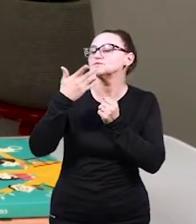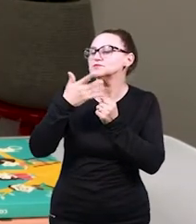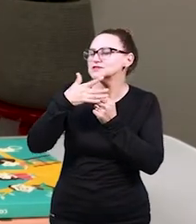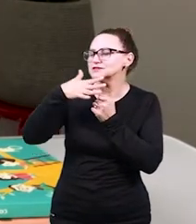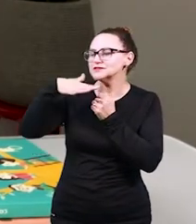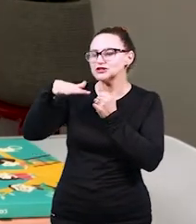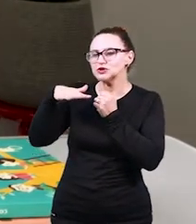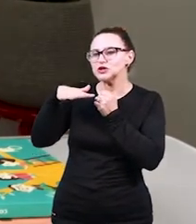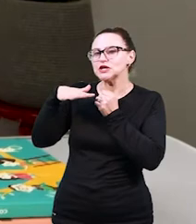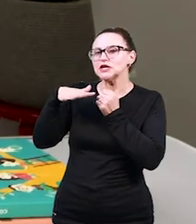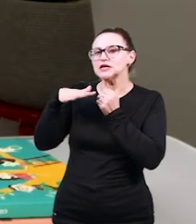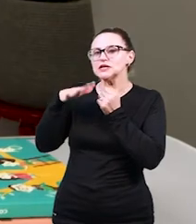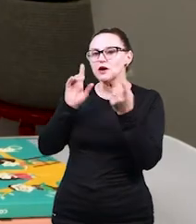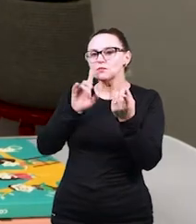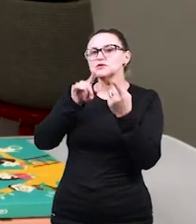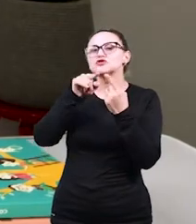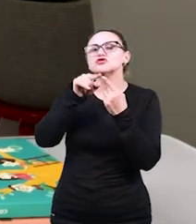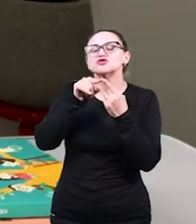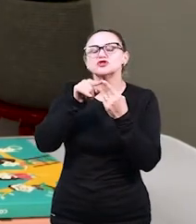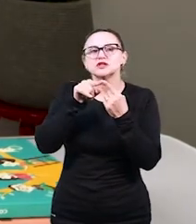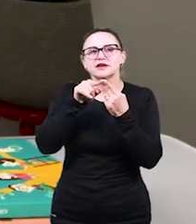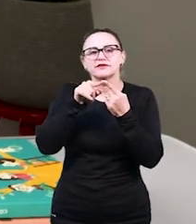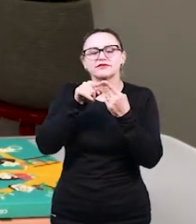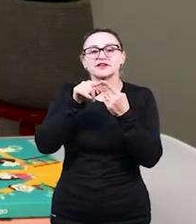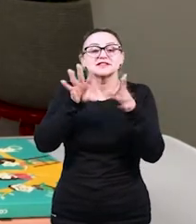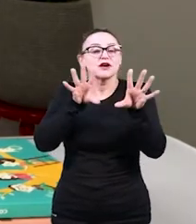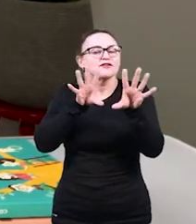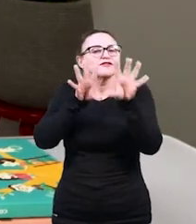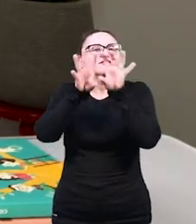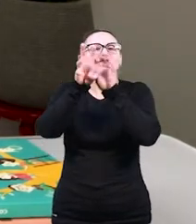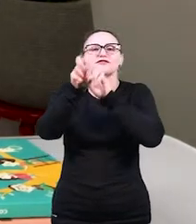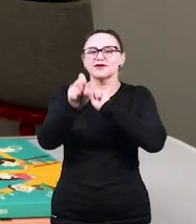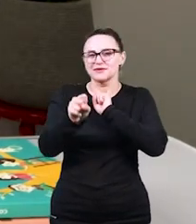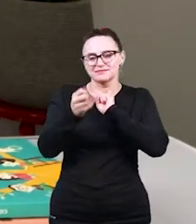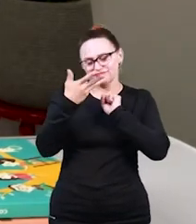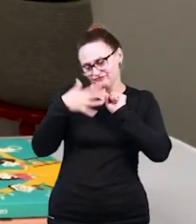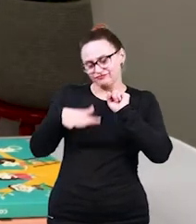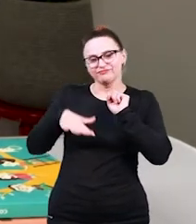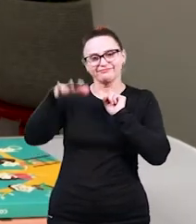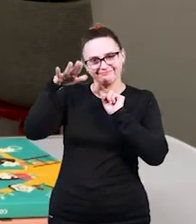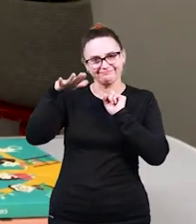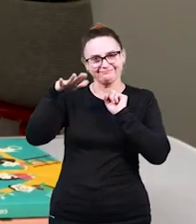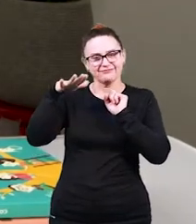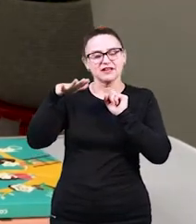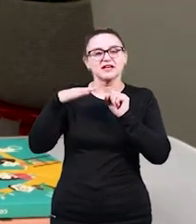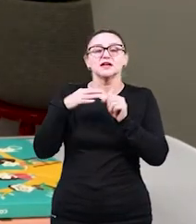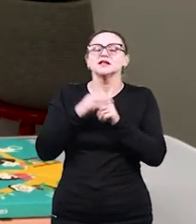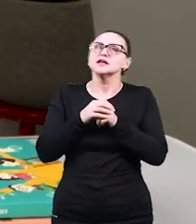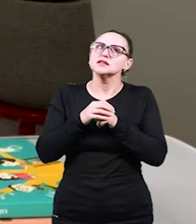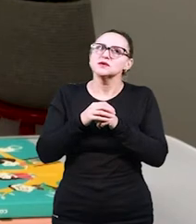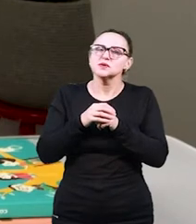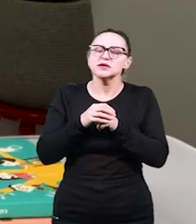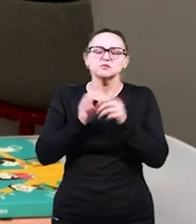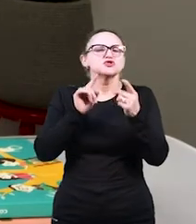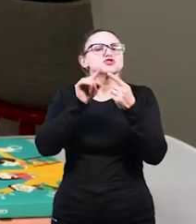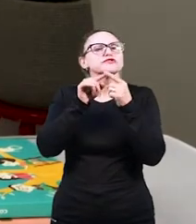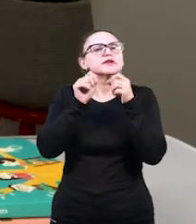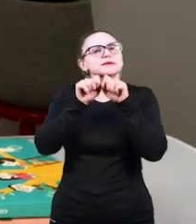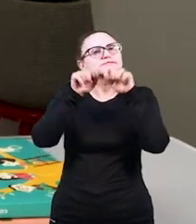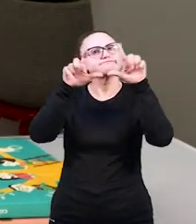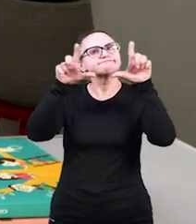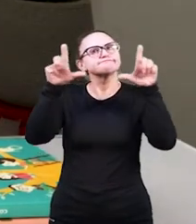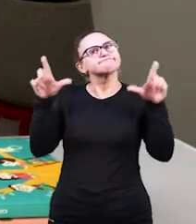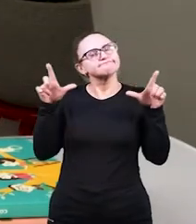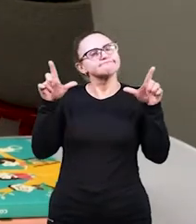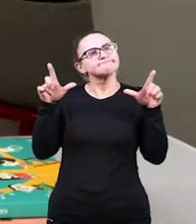que é destinada a um público que está em formação, essa discussão ela é ainda mais abrangente, ela é ainda mais ampla. Então a gente vai